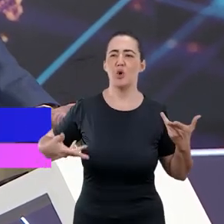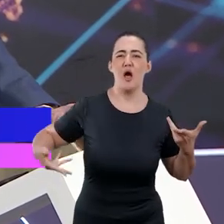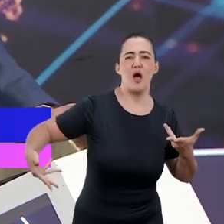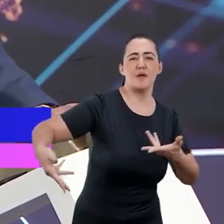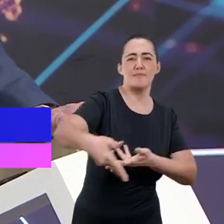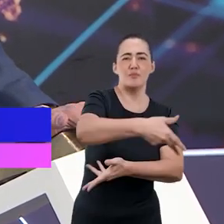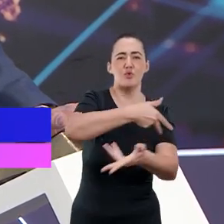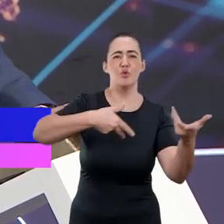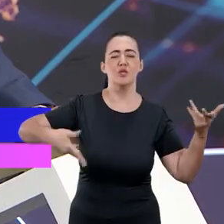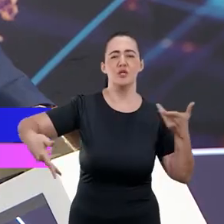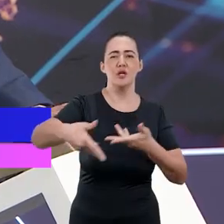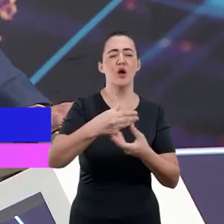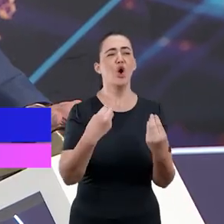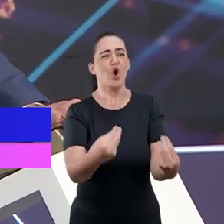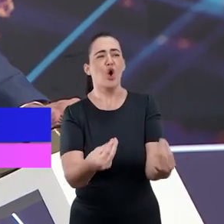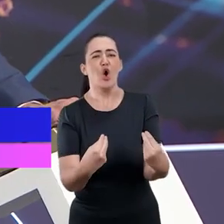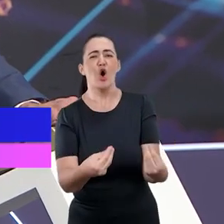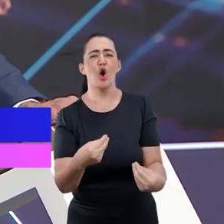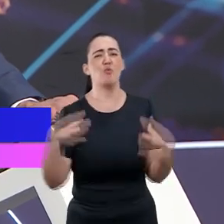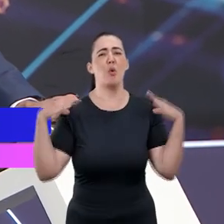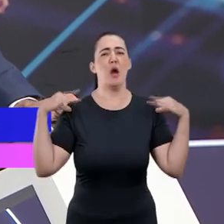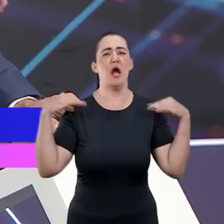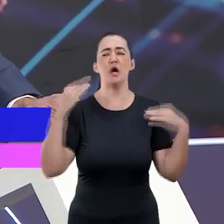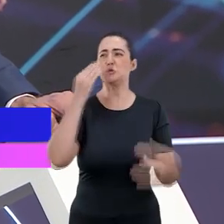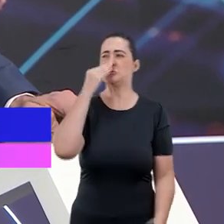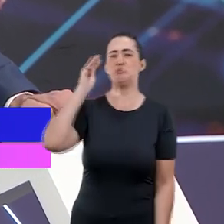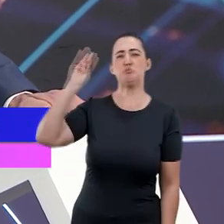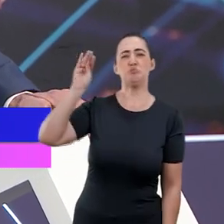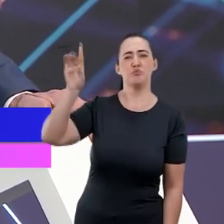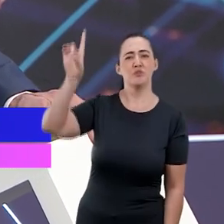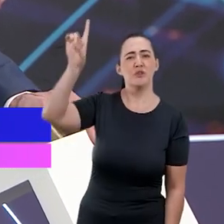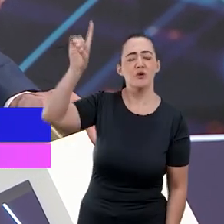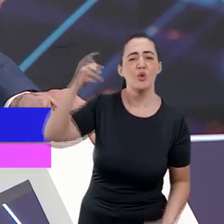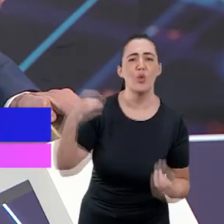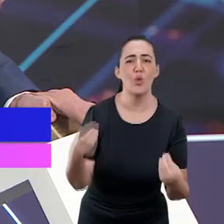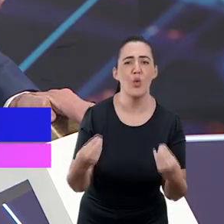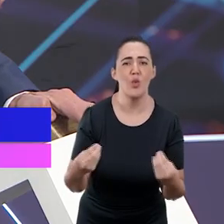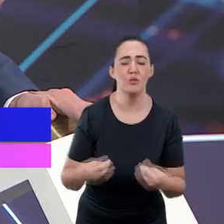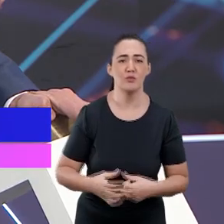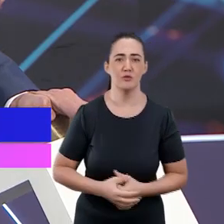anjo foi escolher no céu um caminho errado, um caminho equivocado?